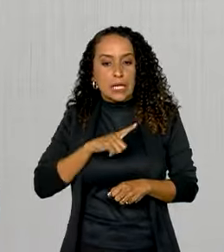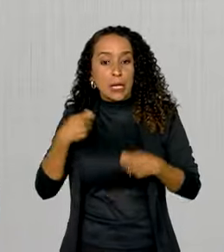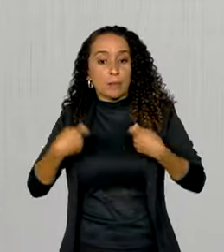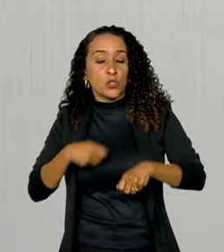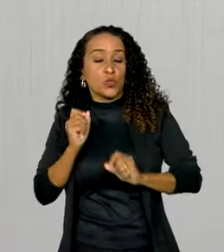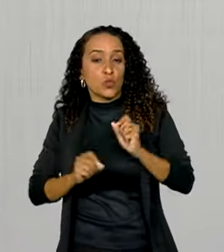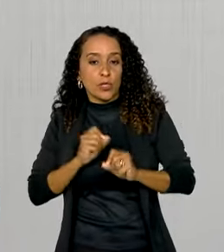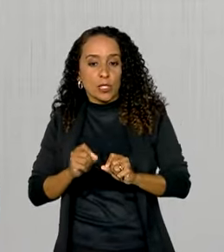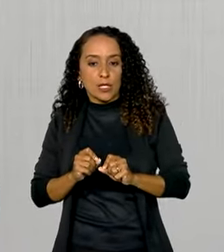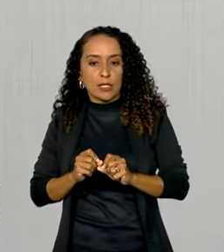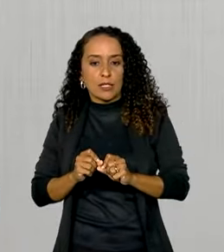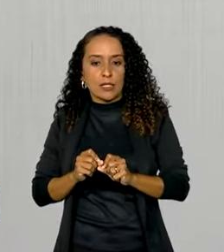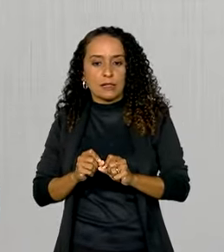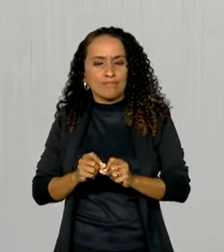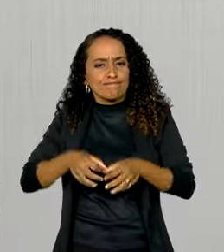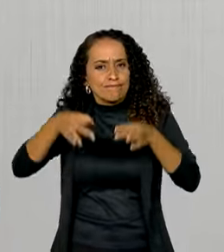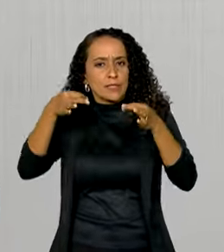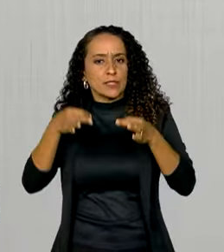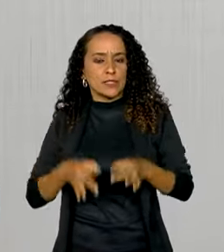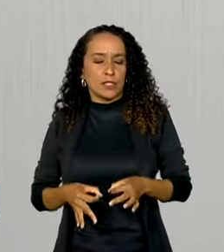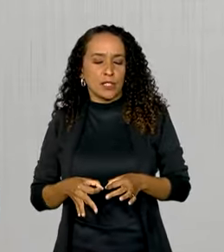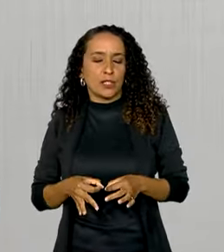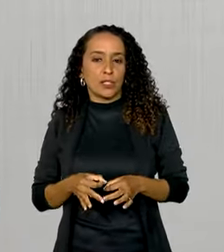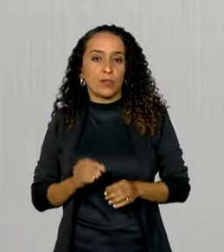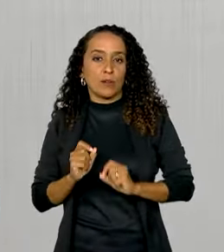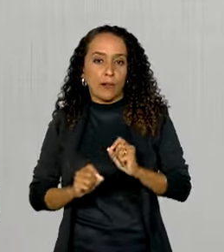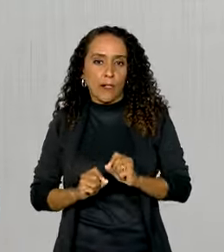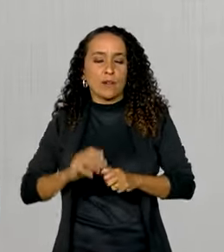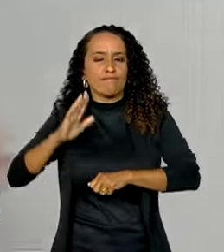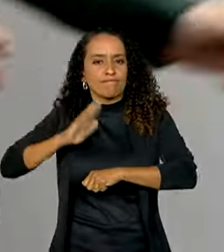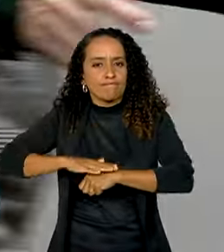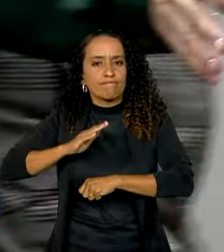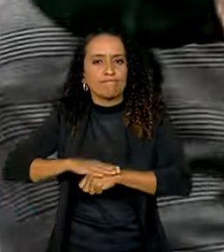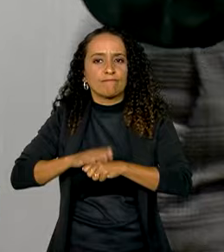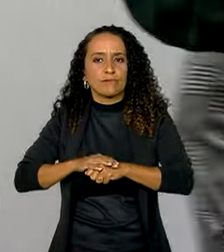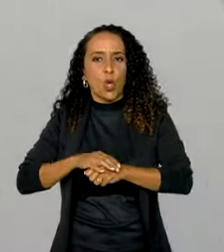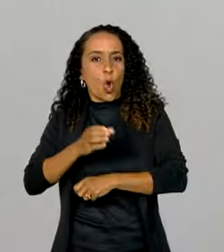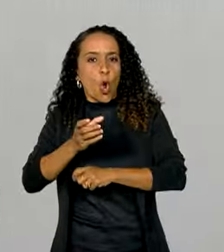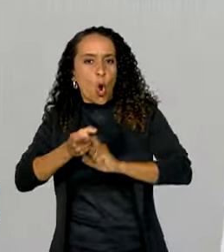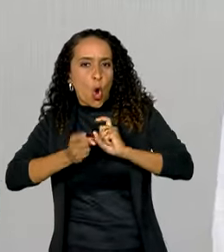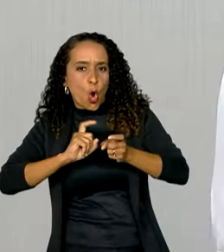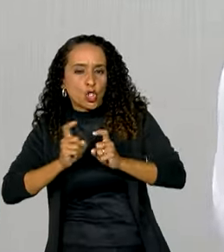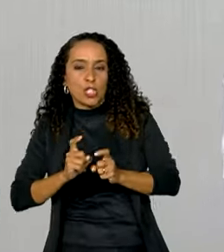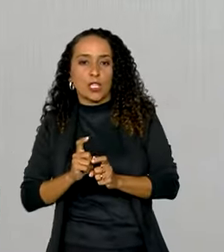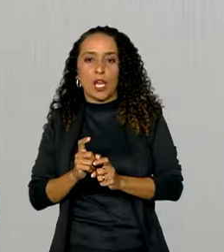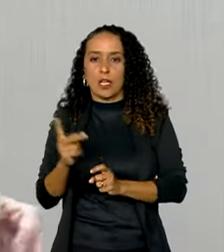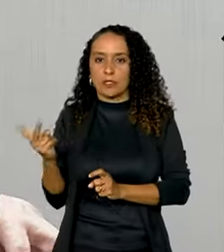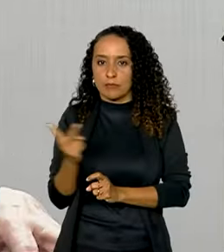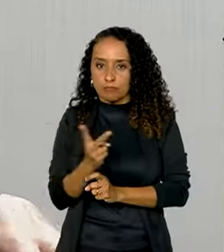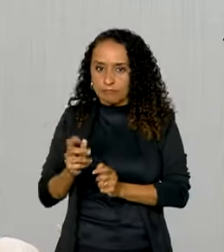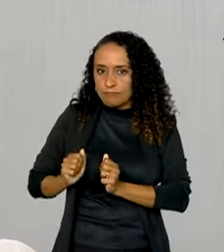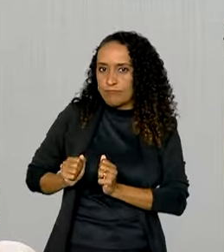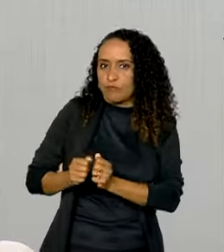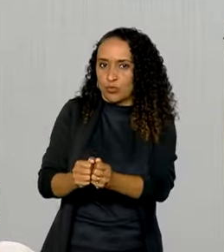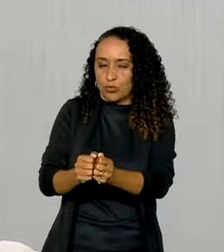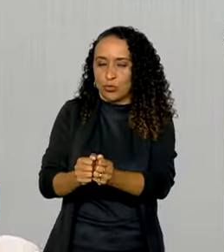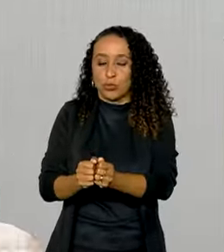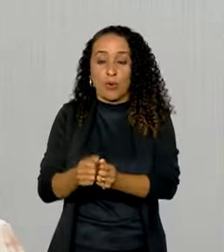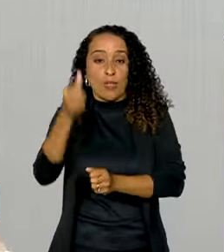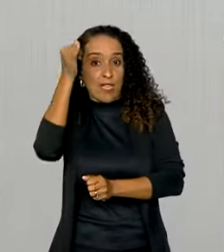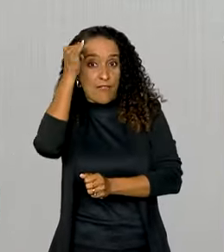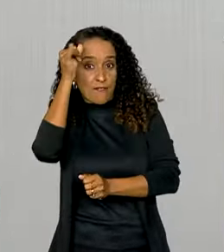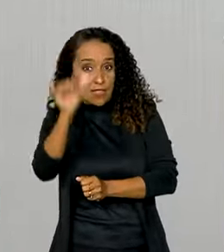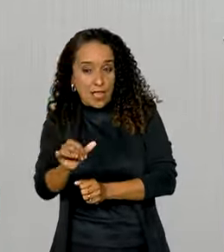ter seguramente essa ação coordenada nas duas pontas, né? Evitar